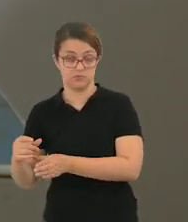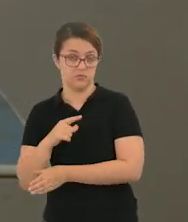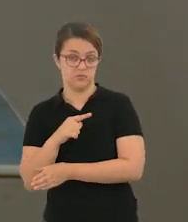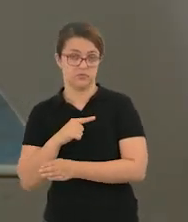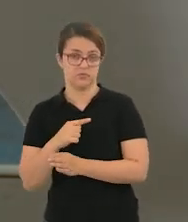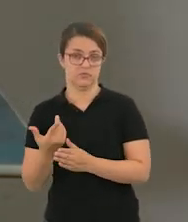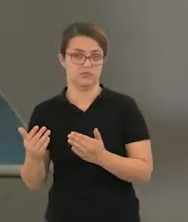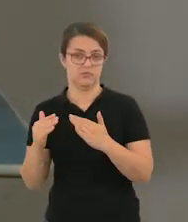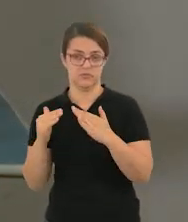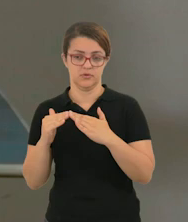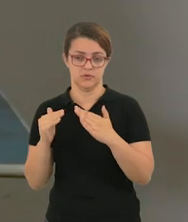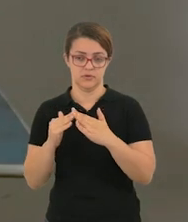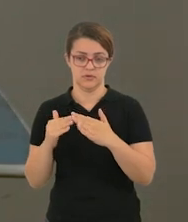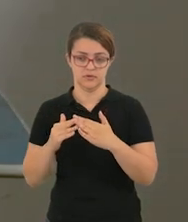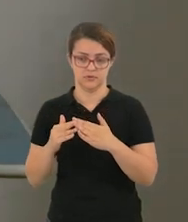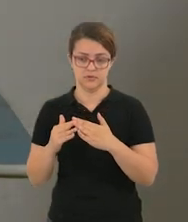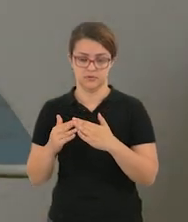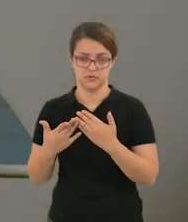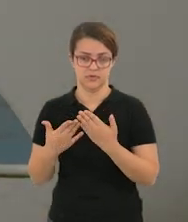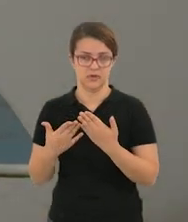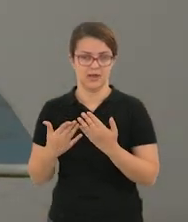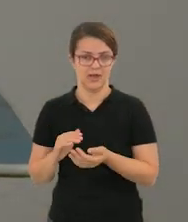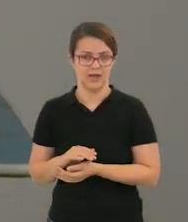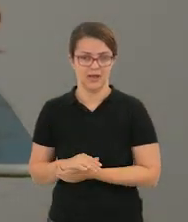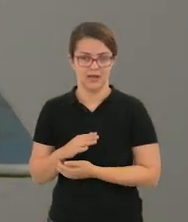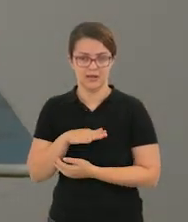dentro. E aí você deixa ela ir tentando.